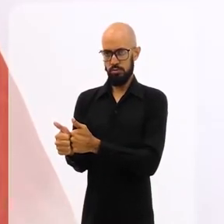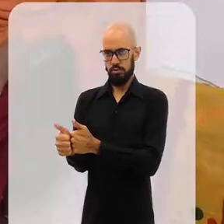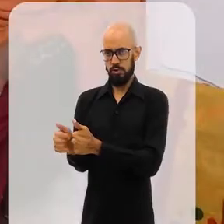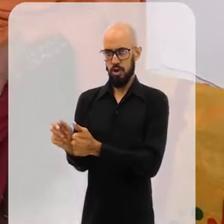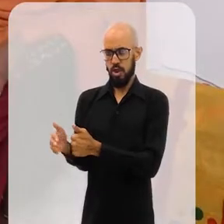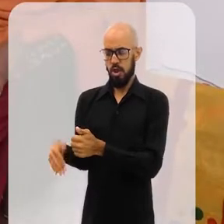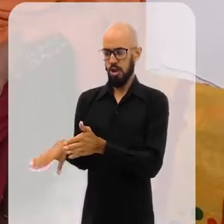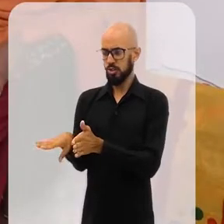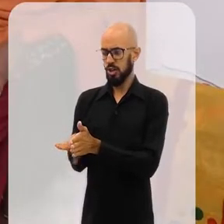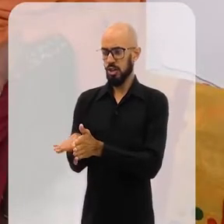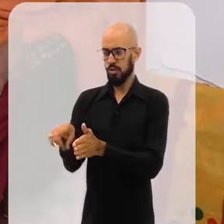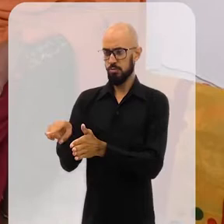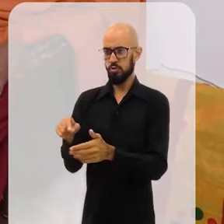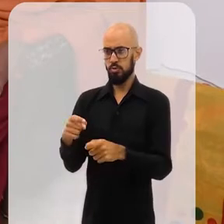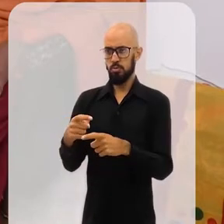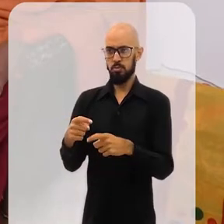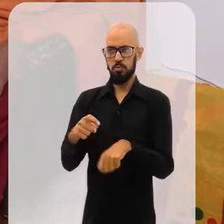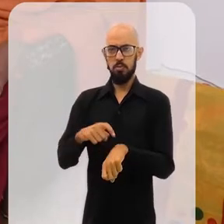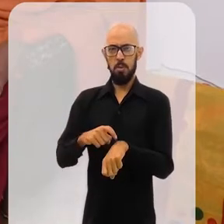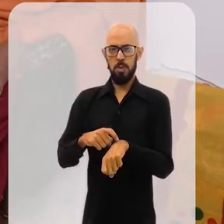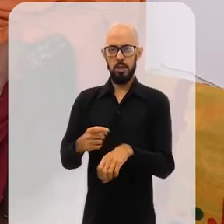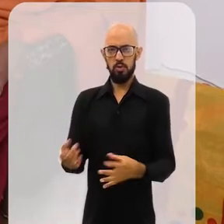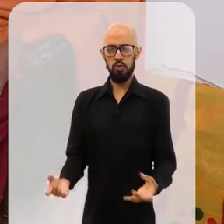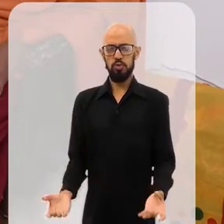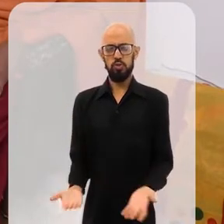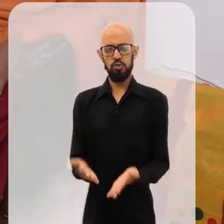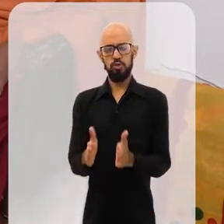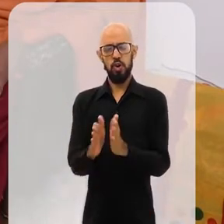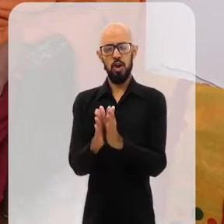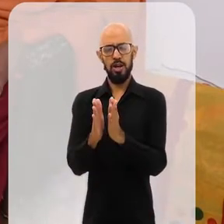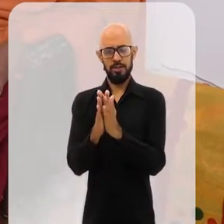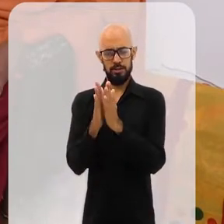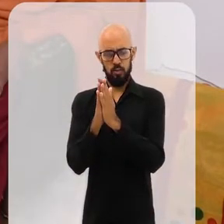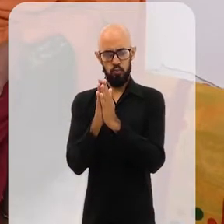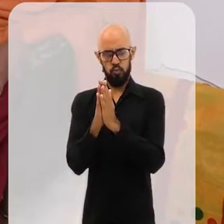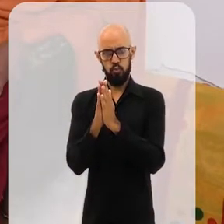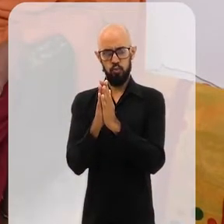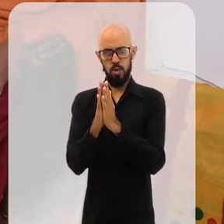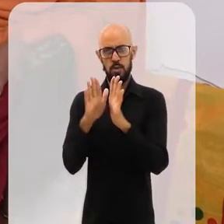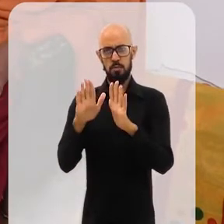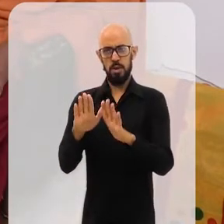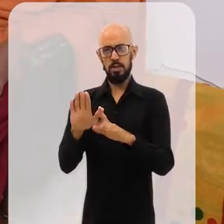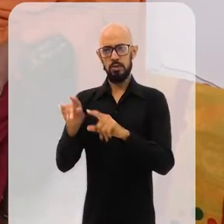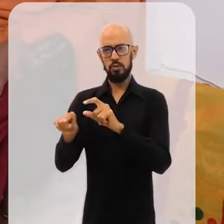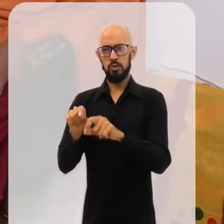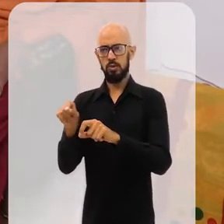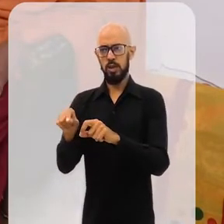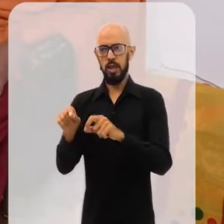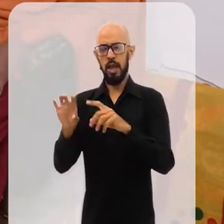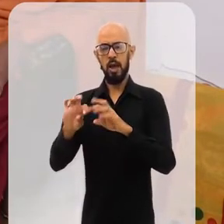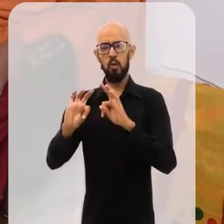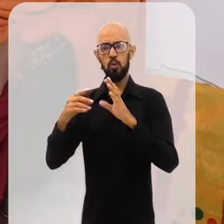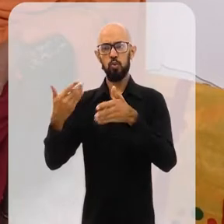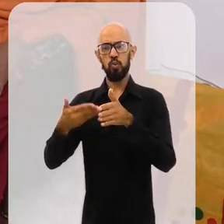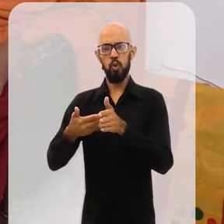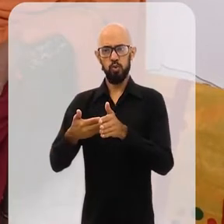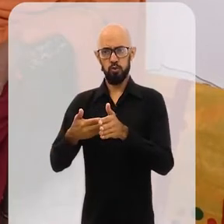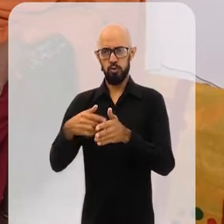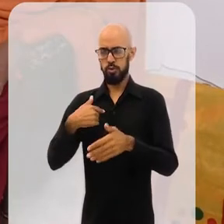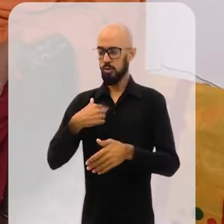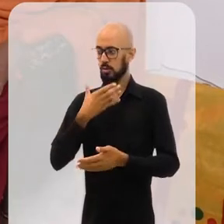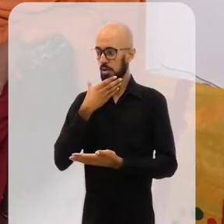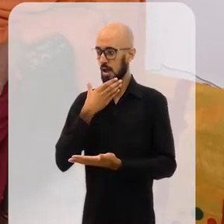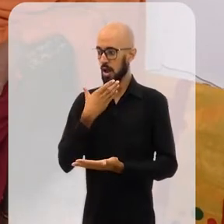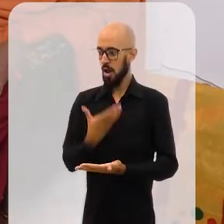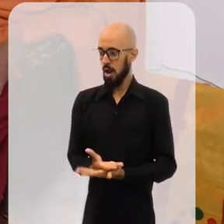numa hora de oração, como eu já vi você fazendo durante a Expo Religião, Só que era uma oração com todos. E eu